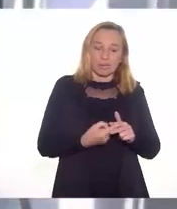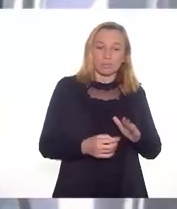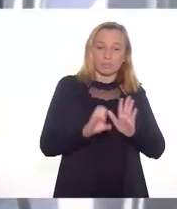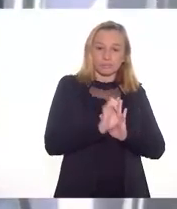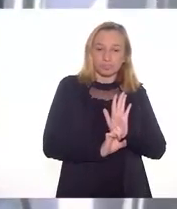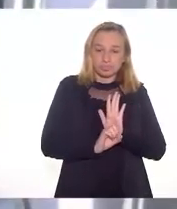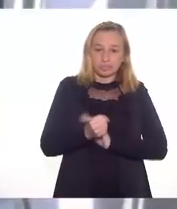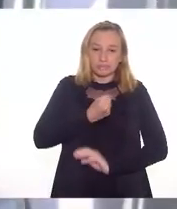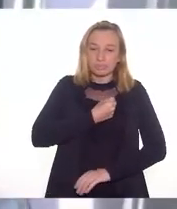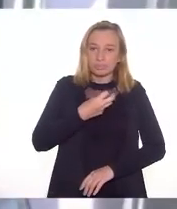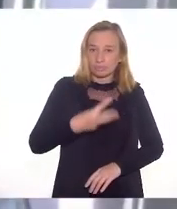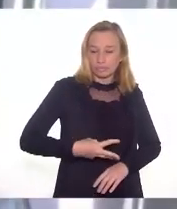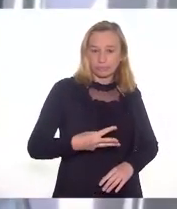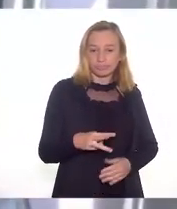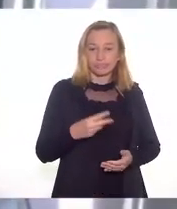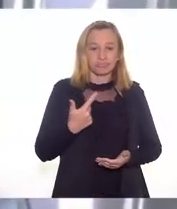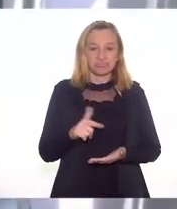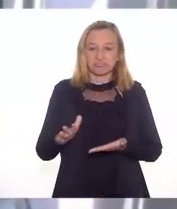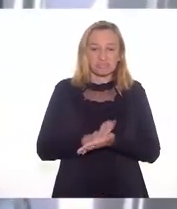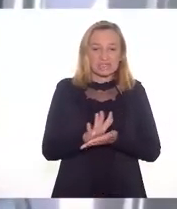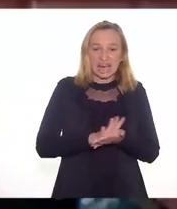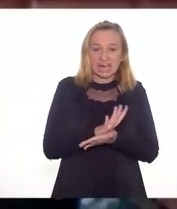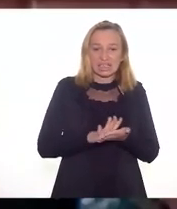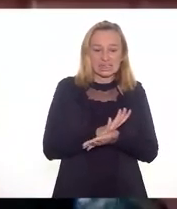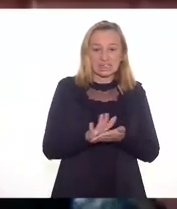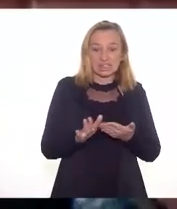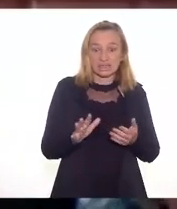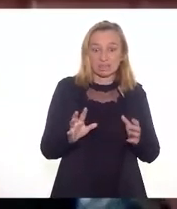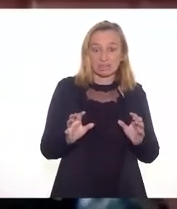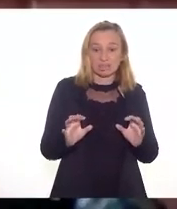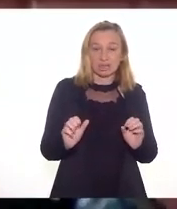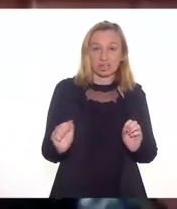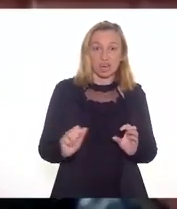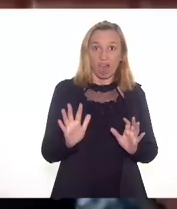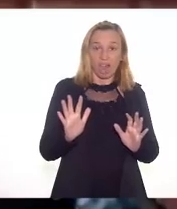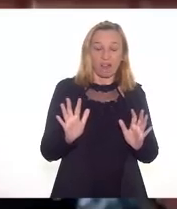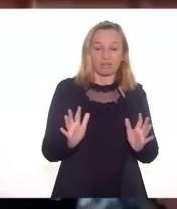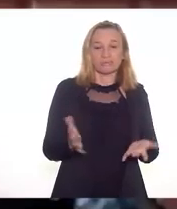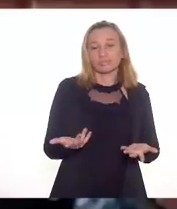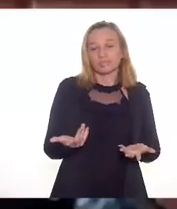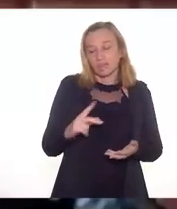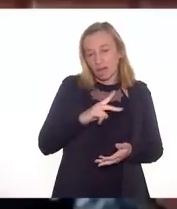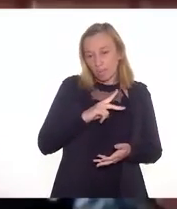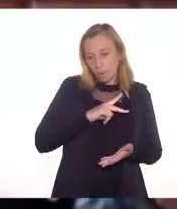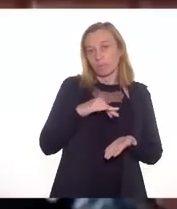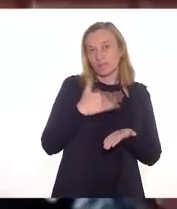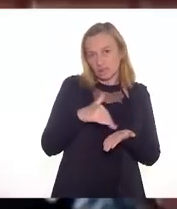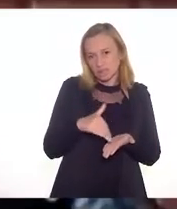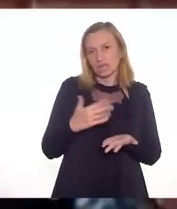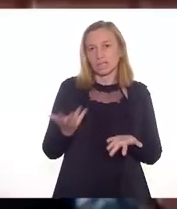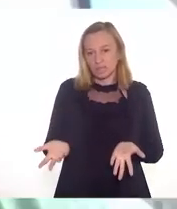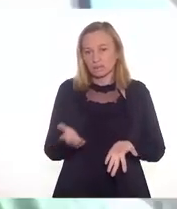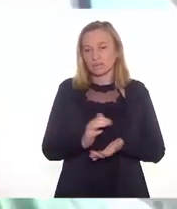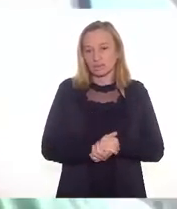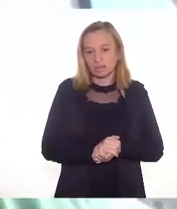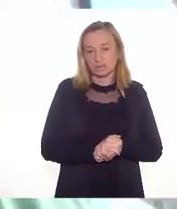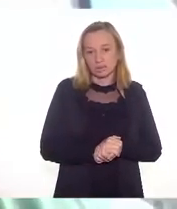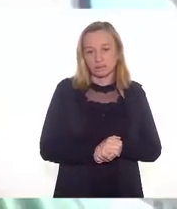muito pertinente, não tem nada de, né, extraordinário em que a própria secretaria seja